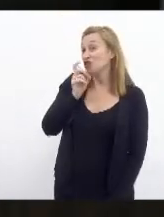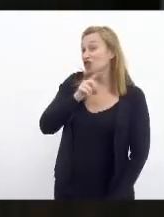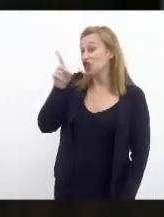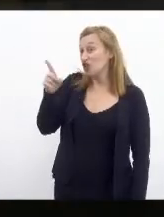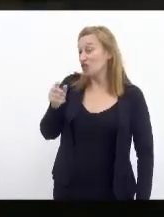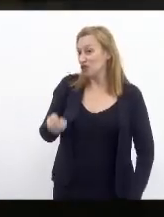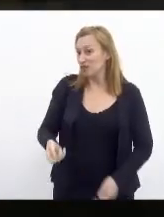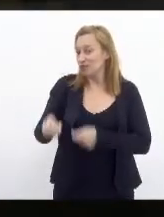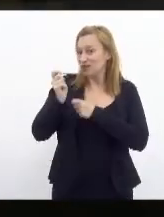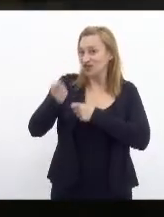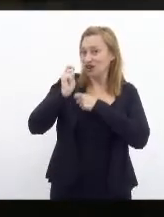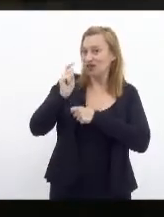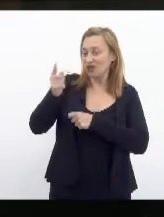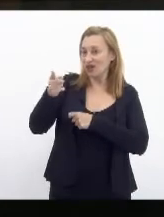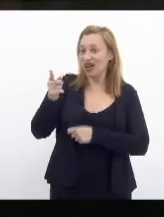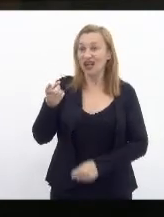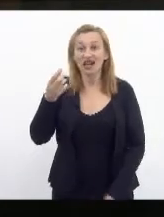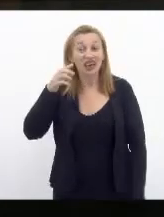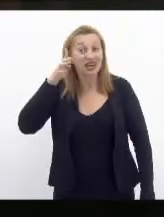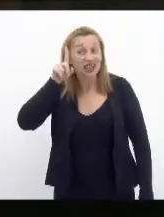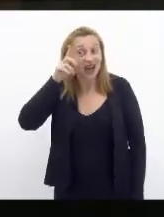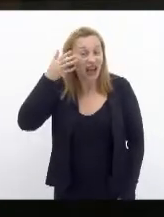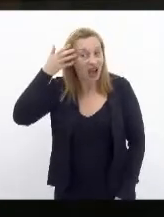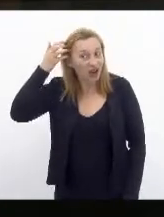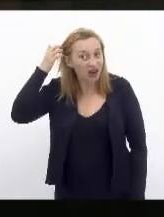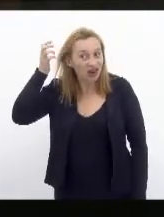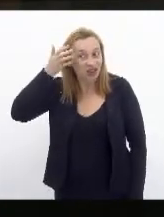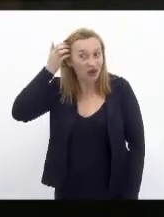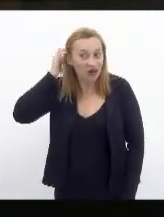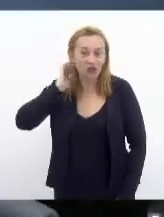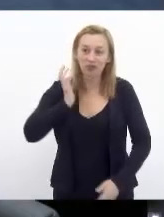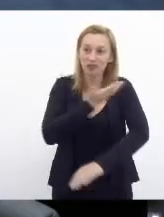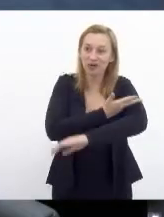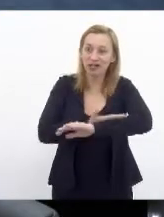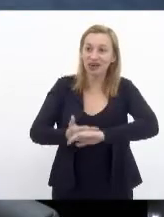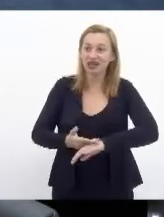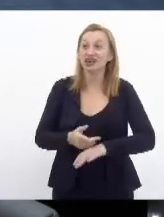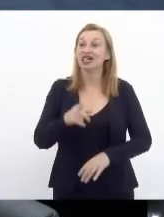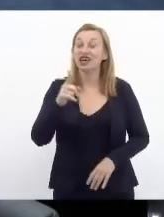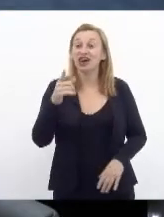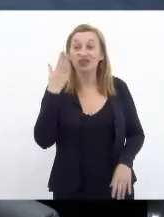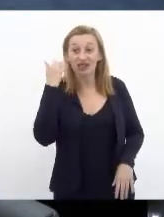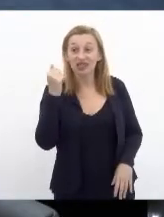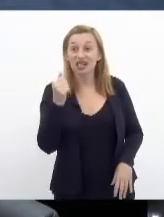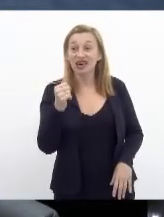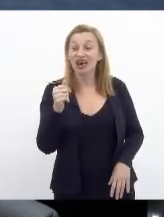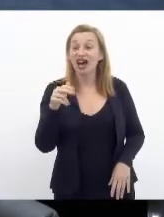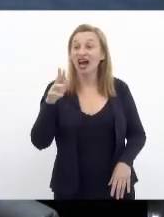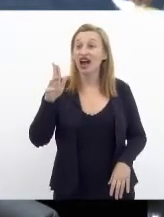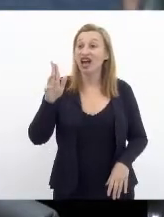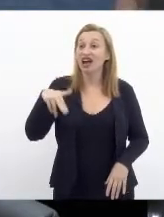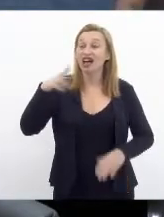Mas já é branco, seu presidente, aqui já. Presidente, a pava é toda ele branca. Usa Gressing, que ele usa, presidente. É, eu vou ficar quieto, por